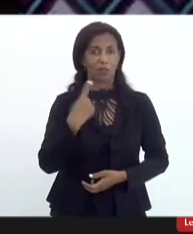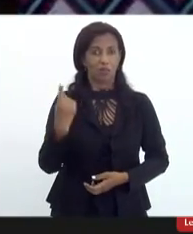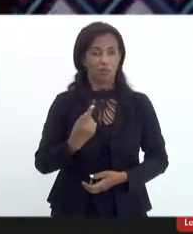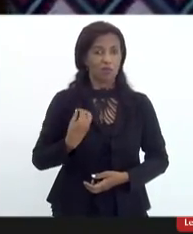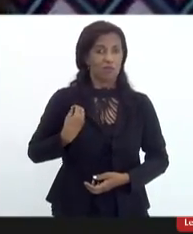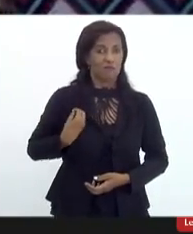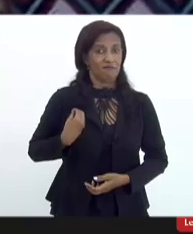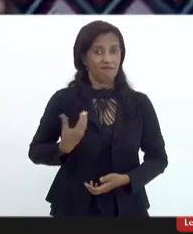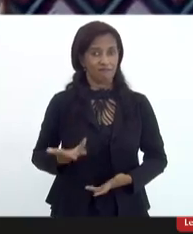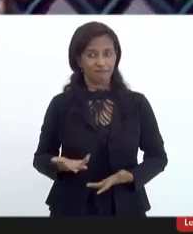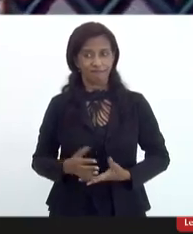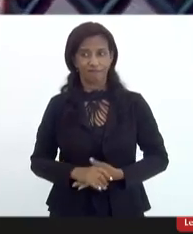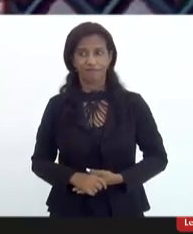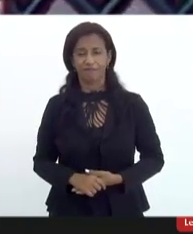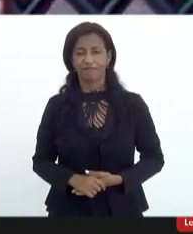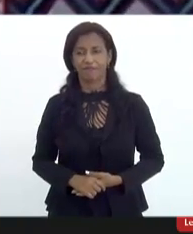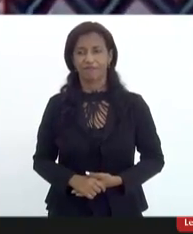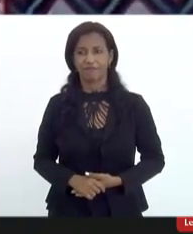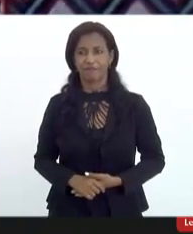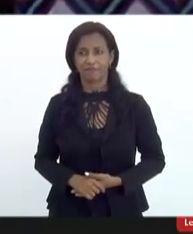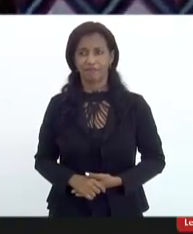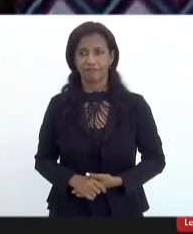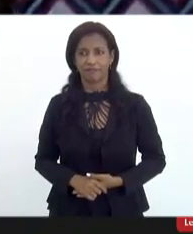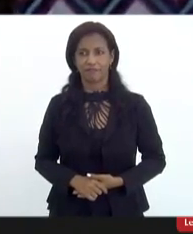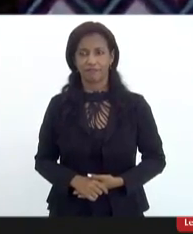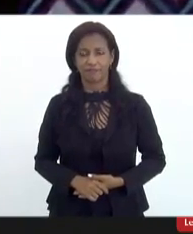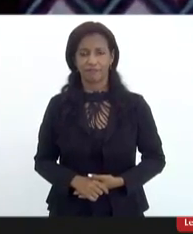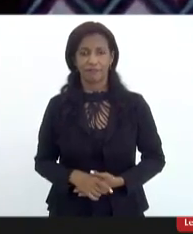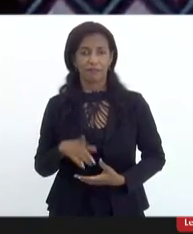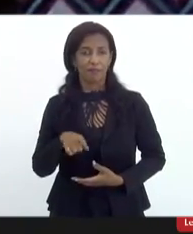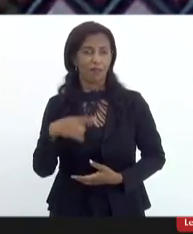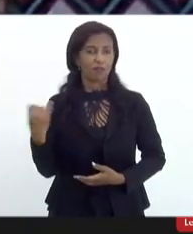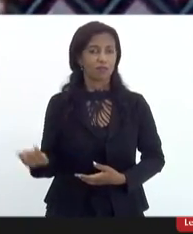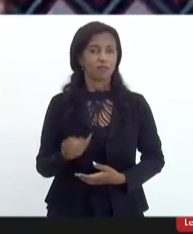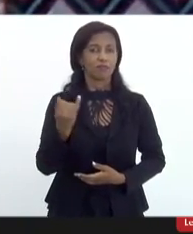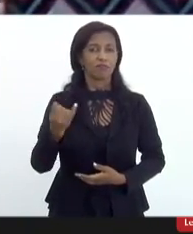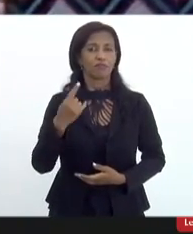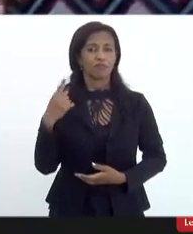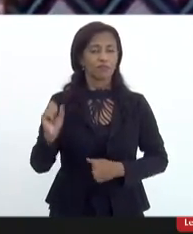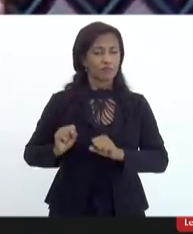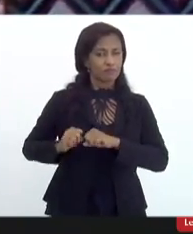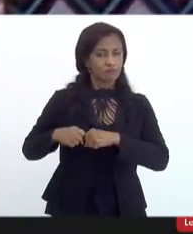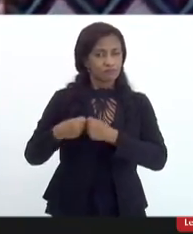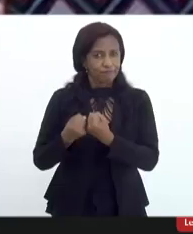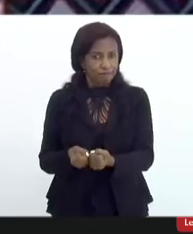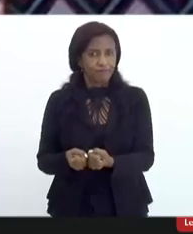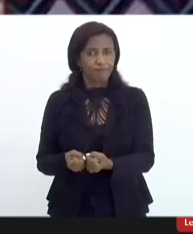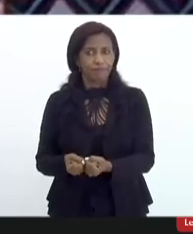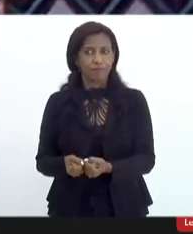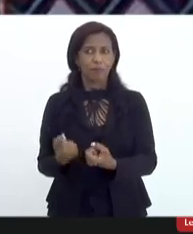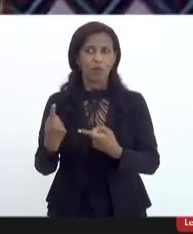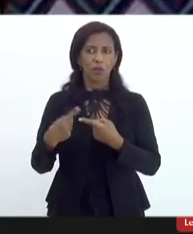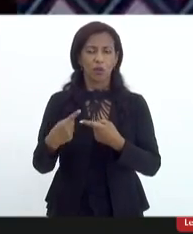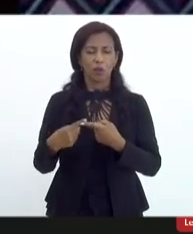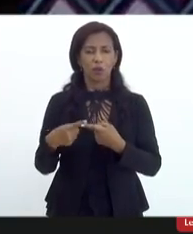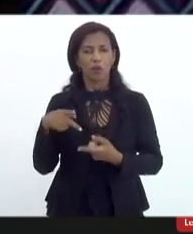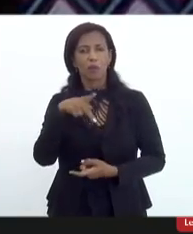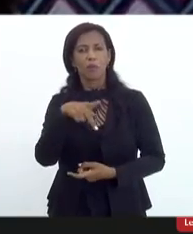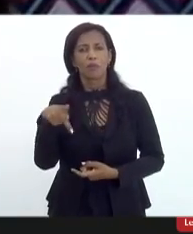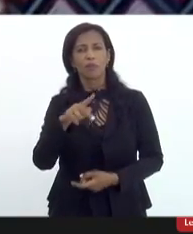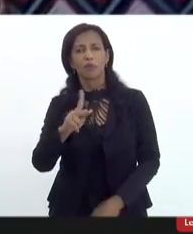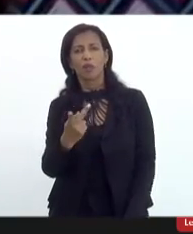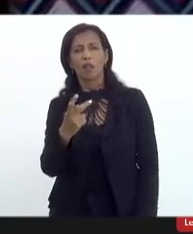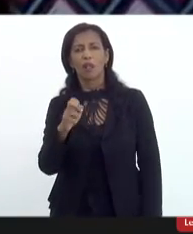existência em diáspora. Então, é fundamental que a gente reforce isso aqui, porque a professora Helena